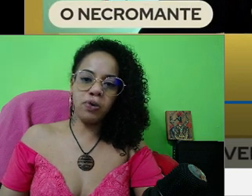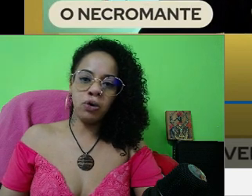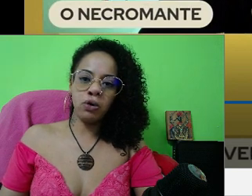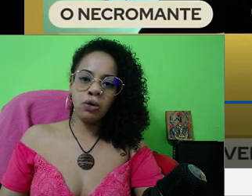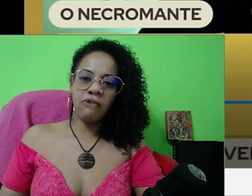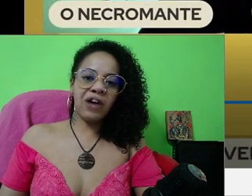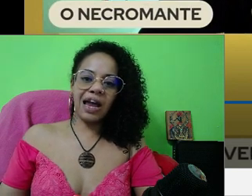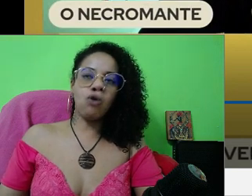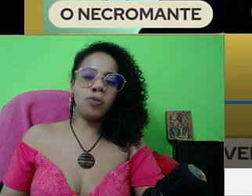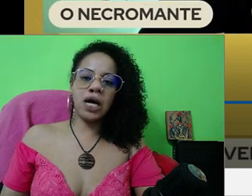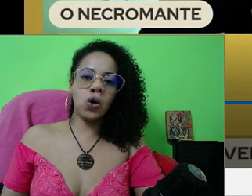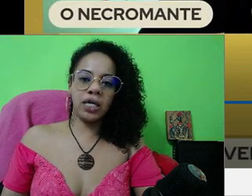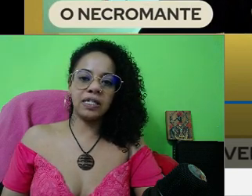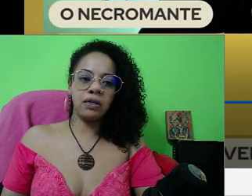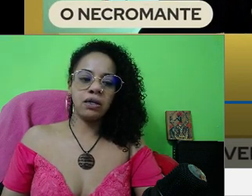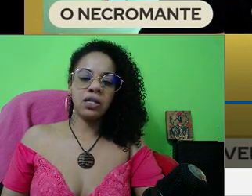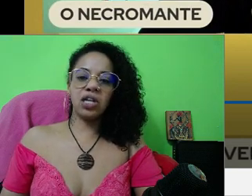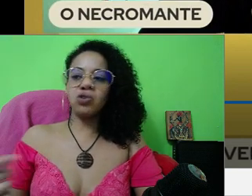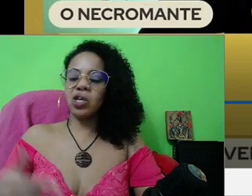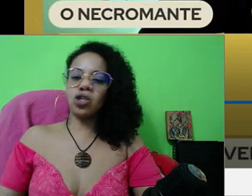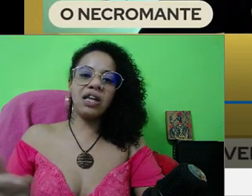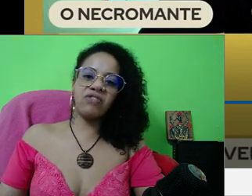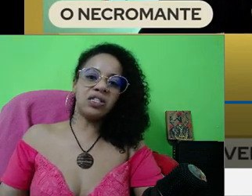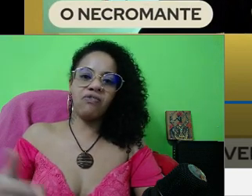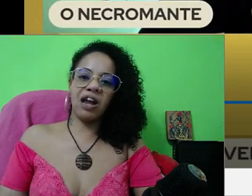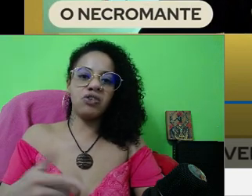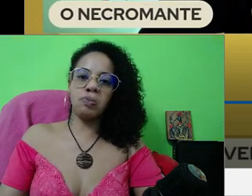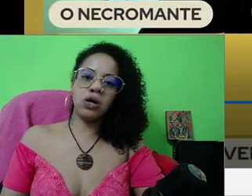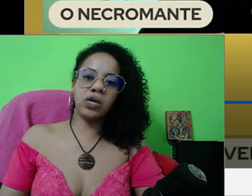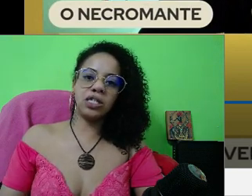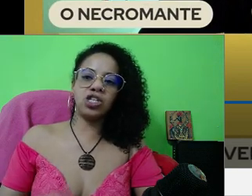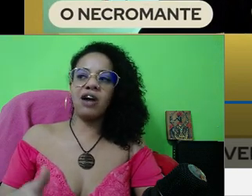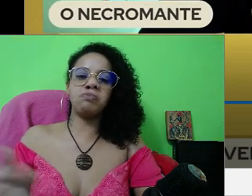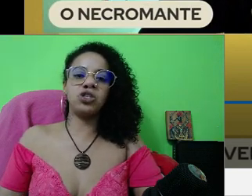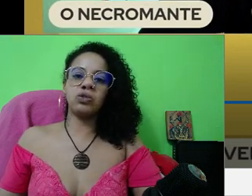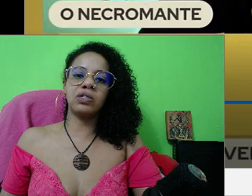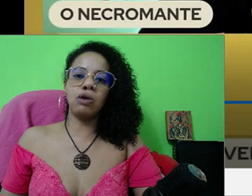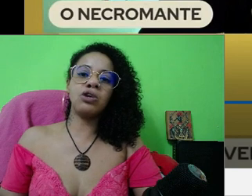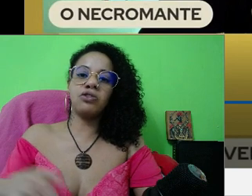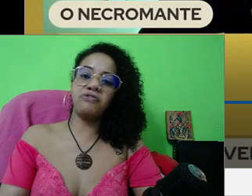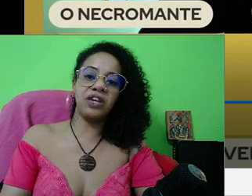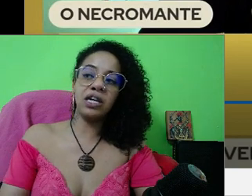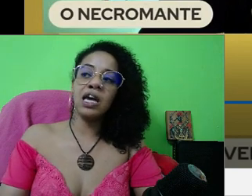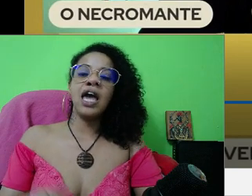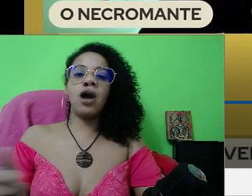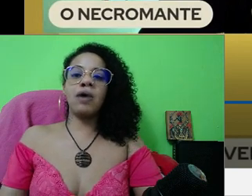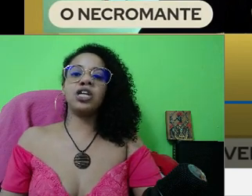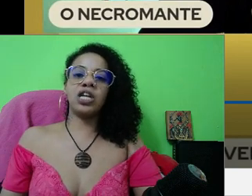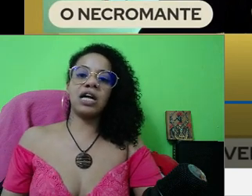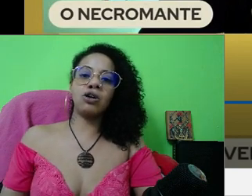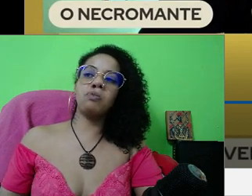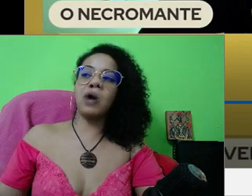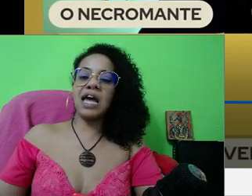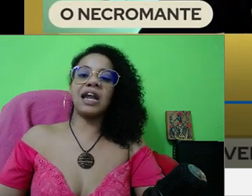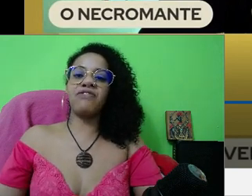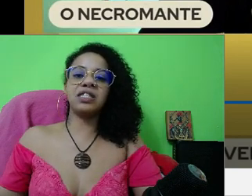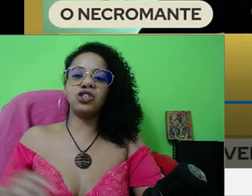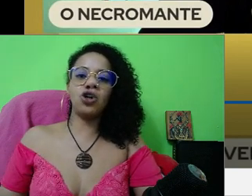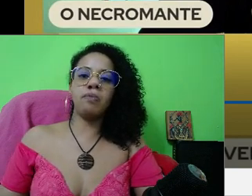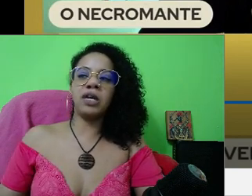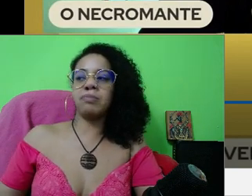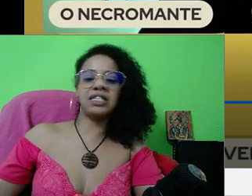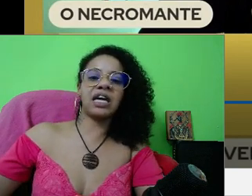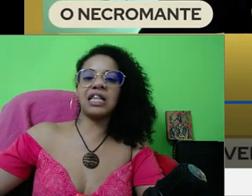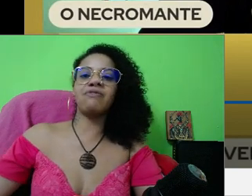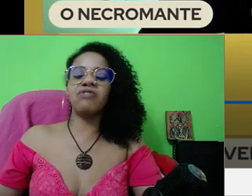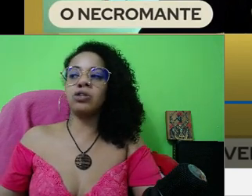deste grupo falar alguma coisa sendo que toda vez que eu falava alguma coisa eu gerava uma discussão que no fim eu era tirada como ai ela